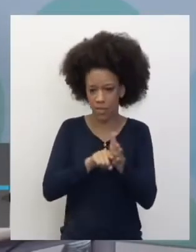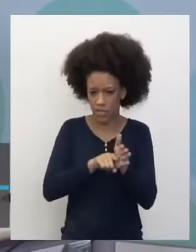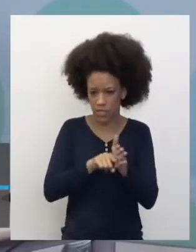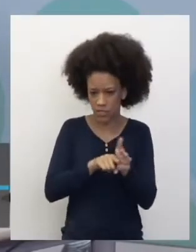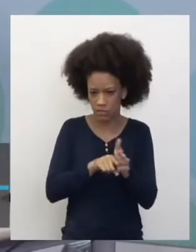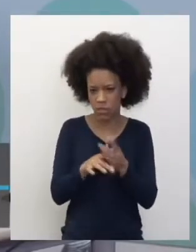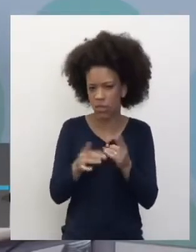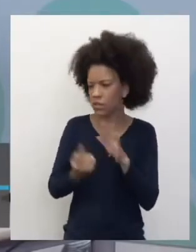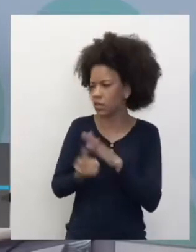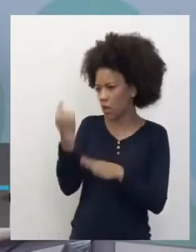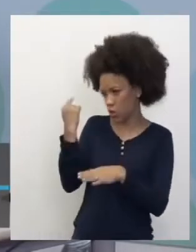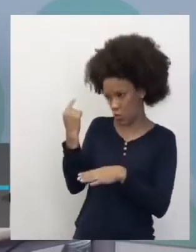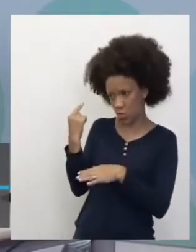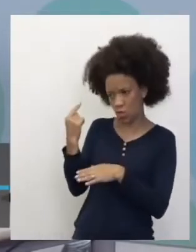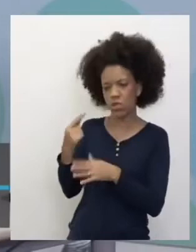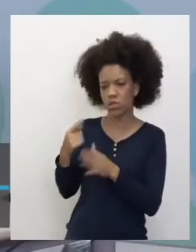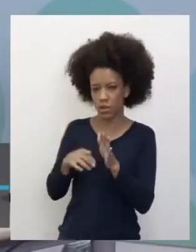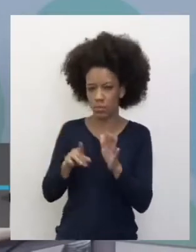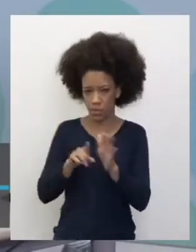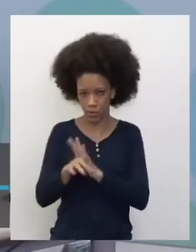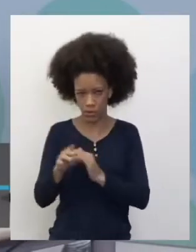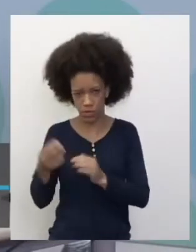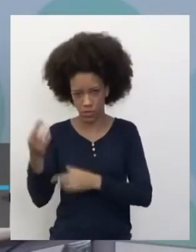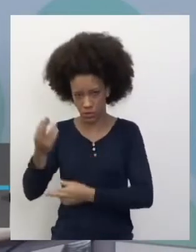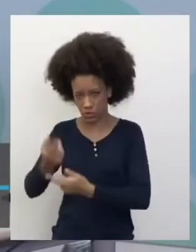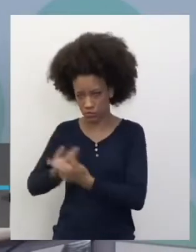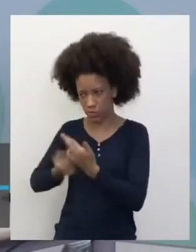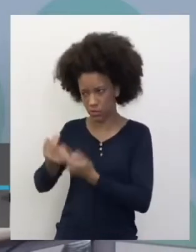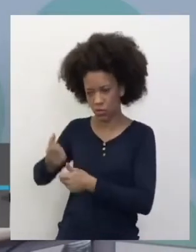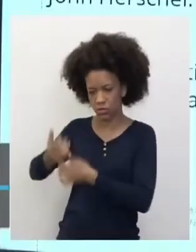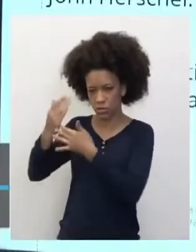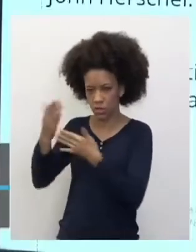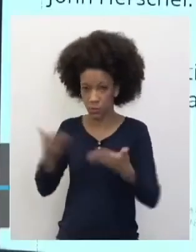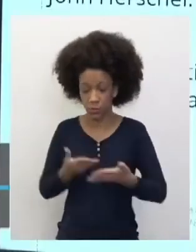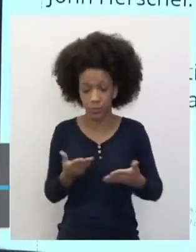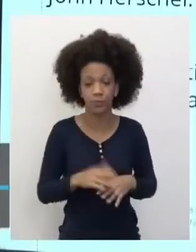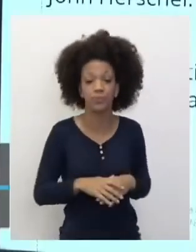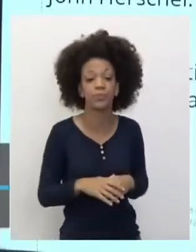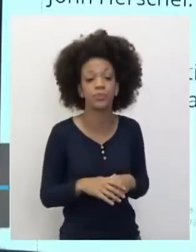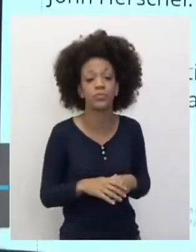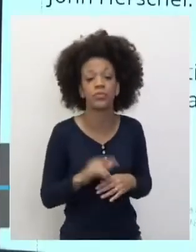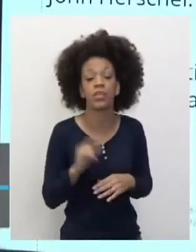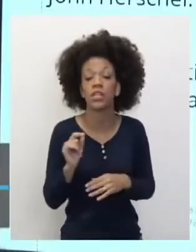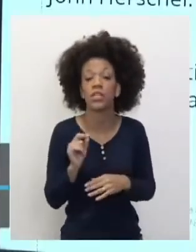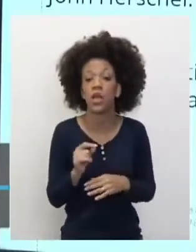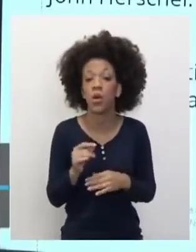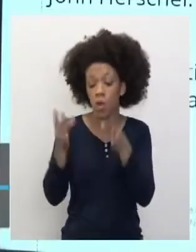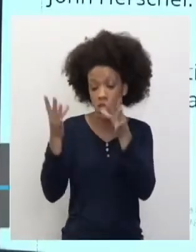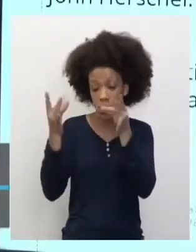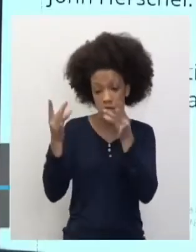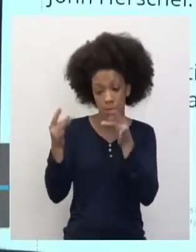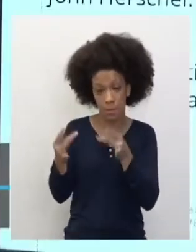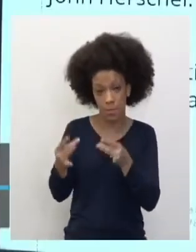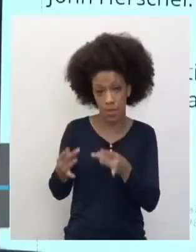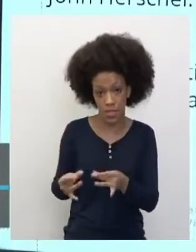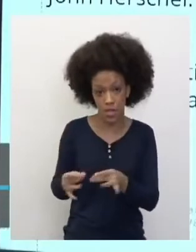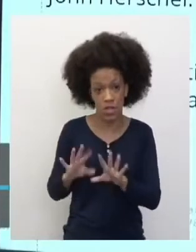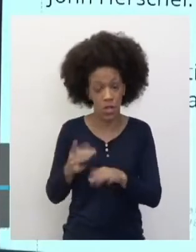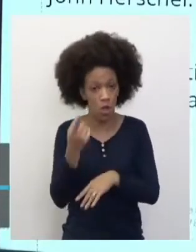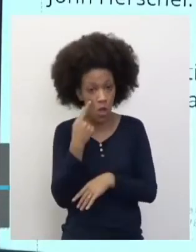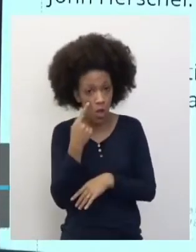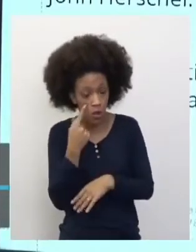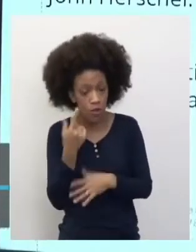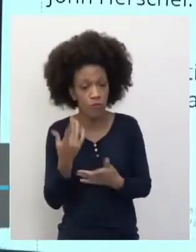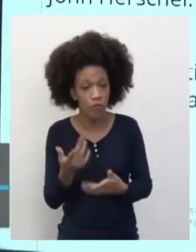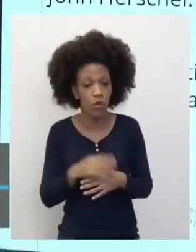é daquela outra que começou a aparecer agora. Tá. Então, isso mesmo, né? Eles pegaram o quê? Um especialista na área. Olha, foi o